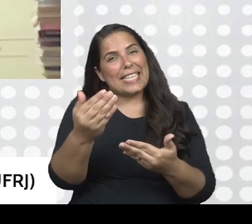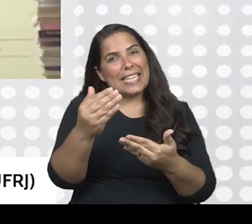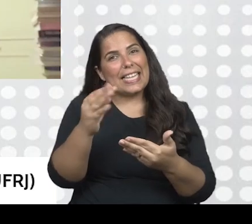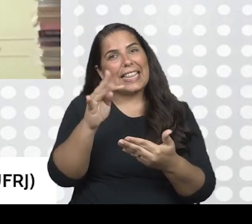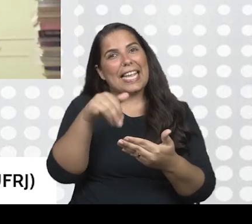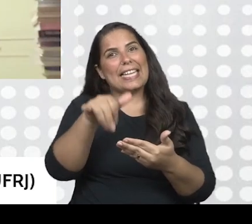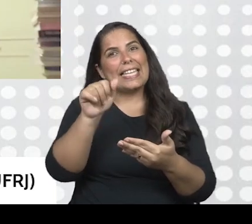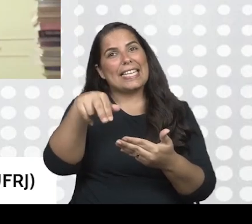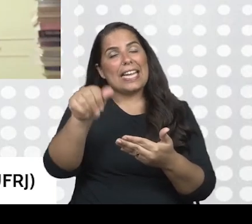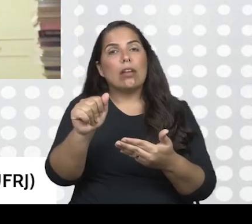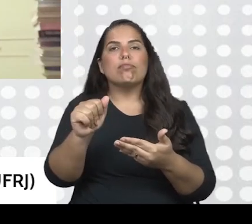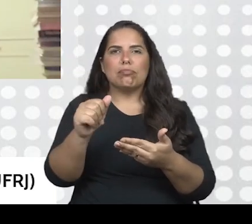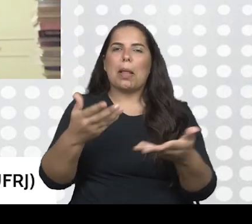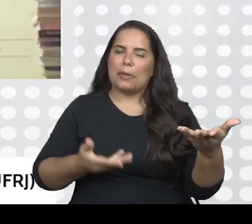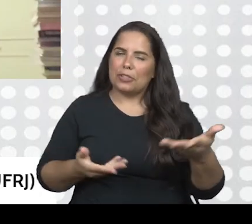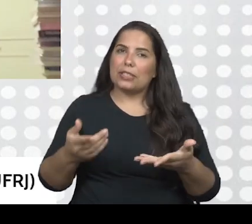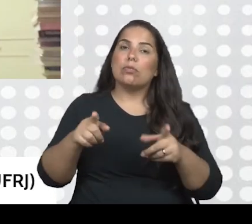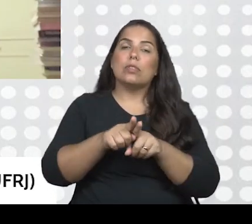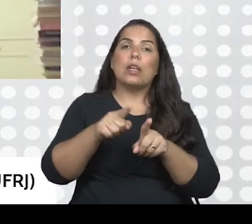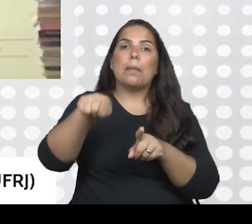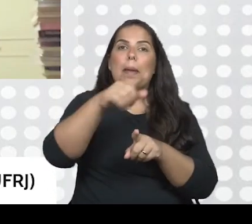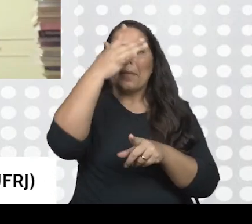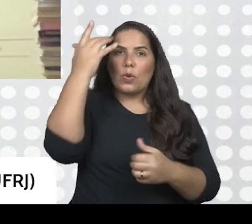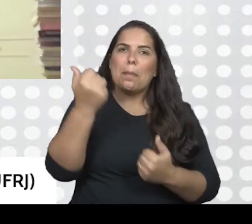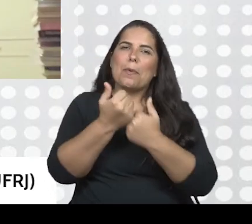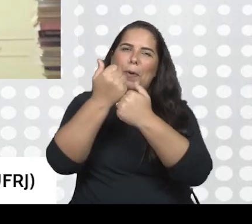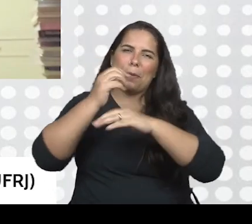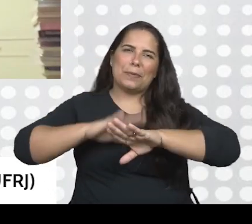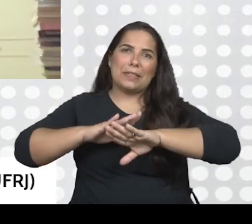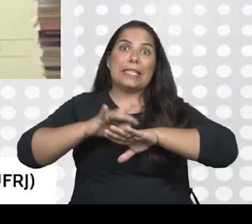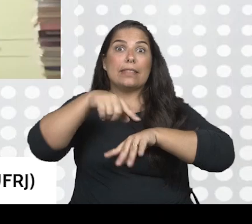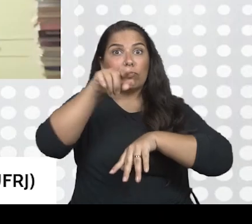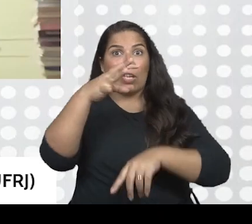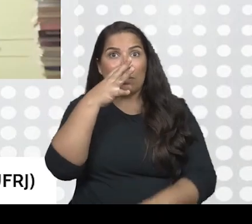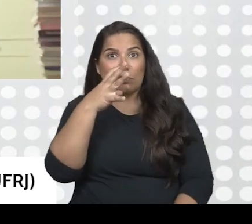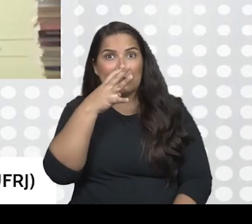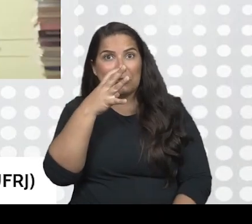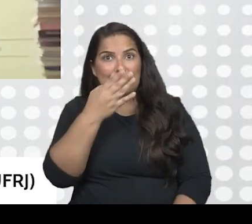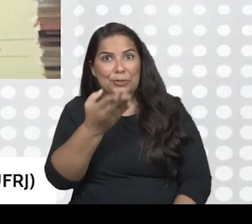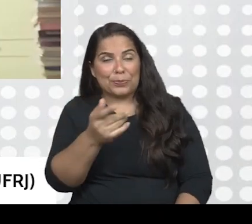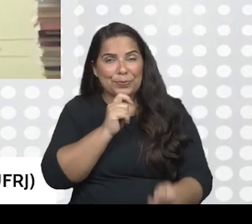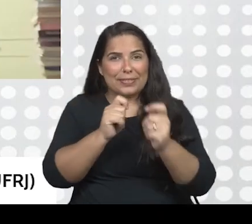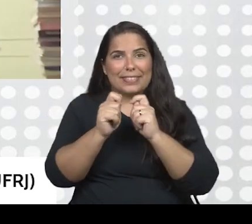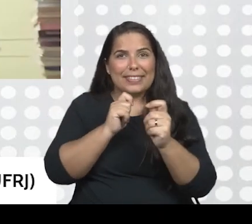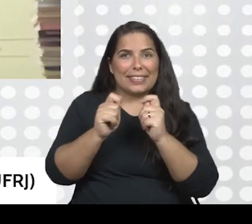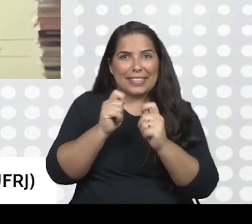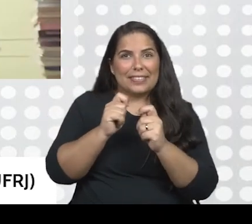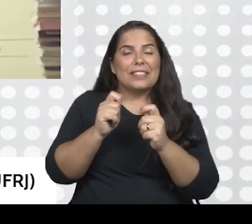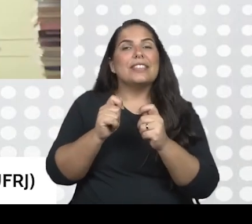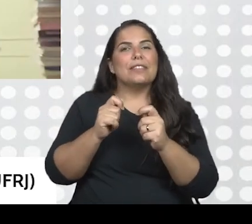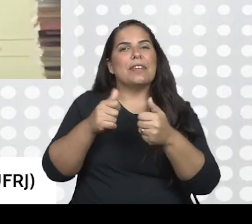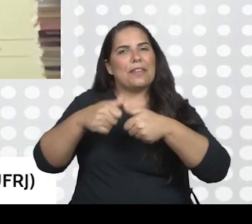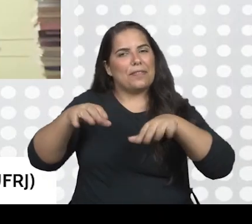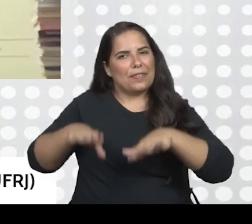pela mediação, e às colegas que estão no apoio, e também quem está assistindo essa entrevista que ficar